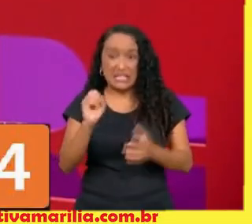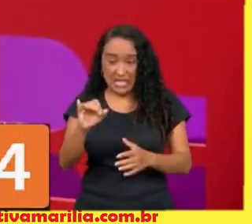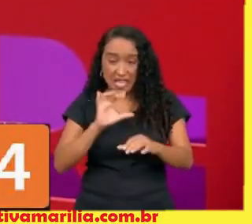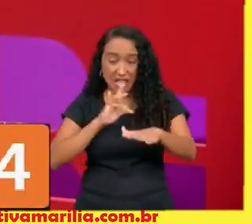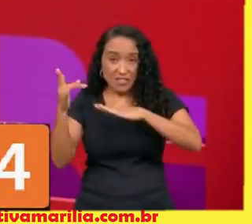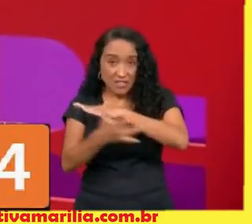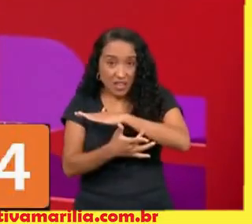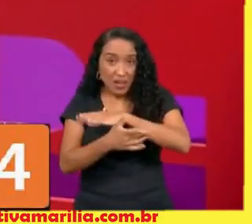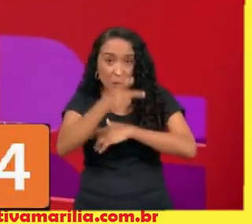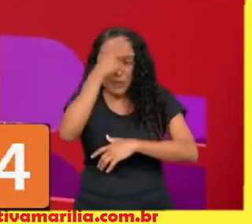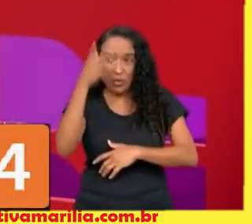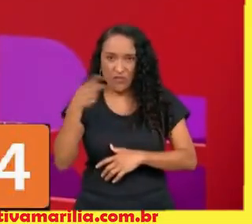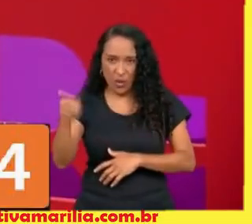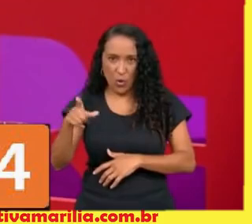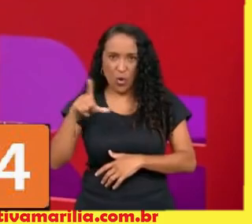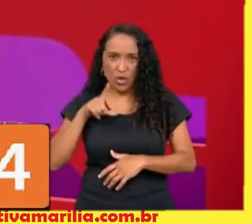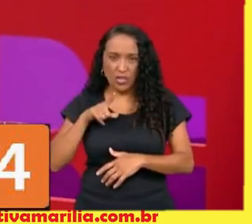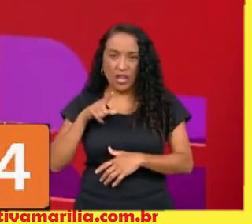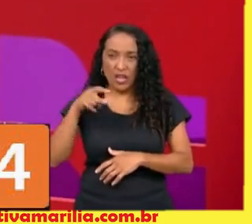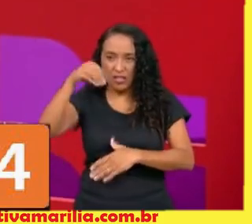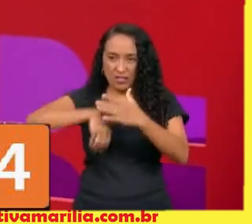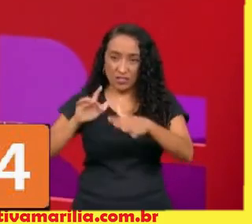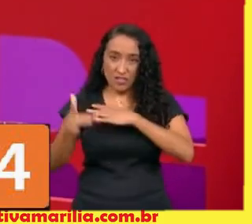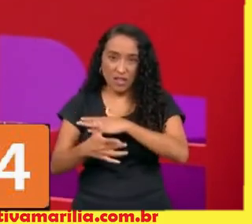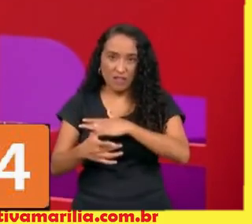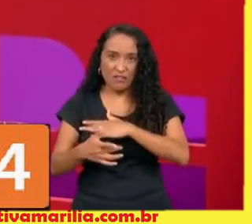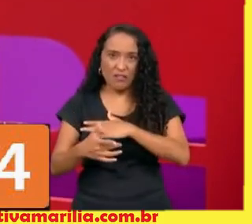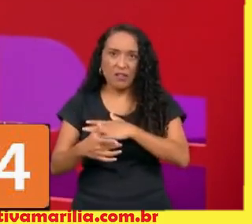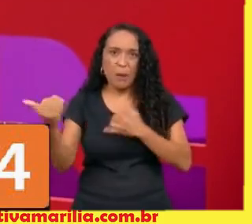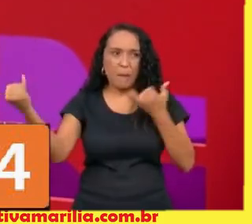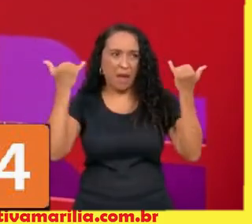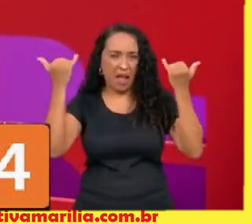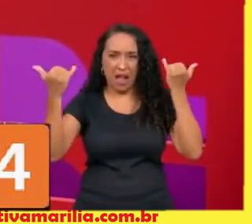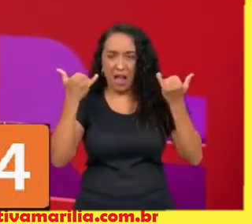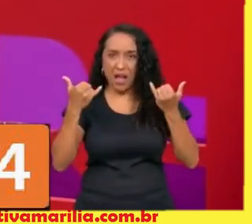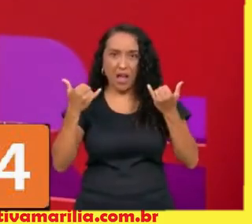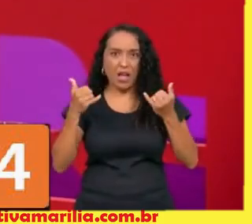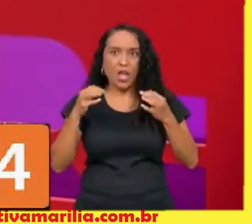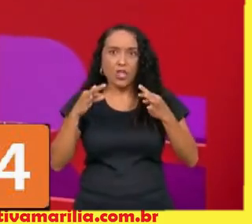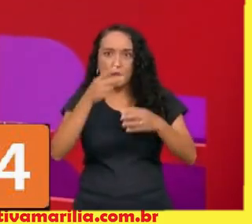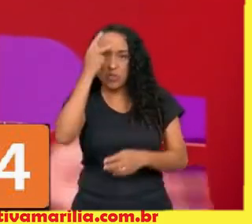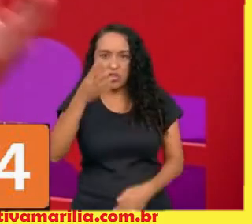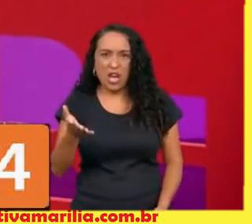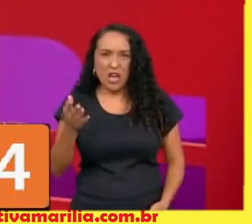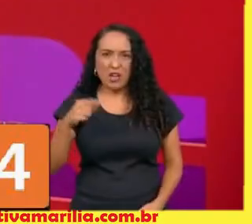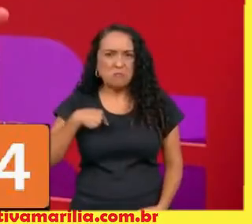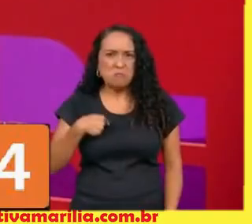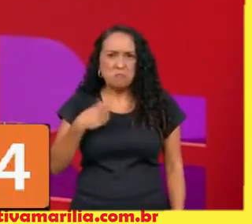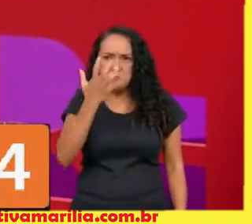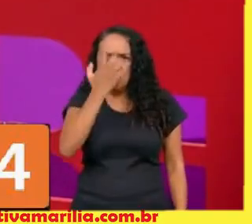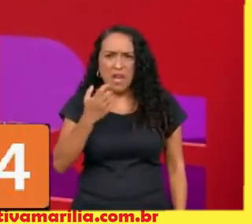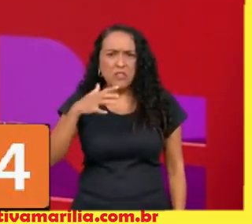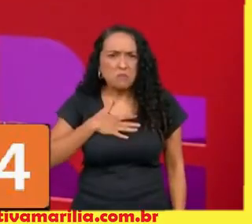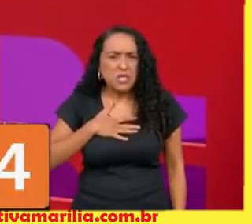se essa pessoa que disse isso e no boca a boca chegou ao meu ouvido. E antes de chegar no meu ouvido, já tinha muita gente virando a cara para mim. Eu consegui esclarecer.